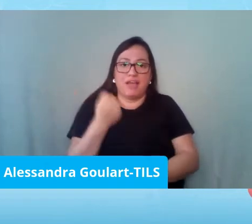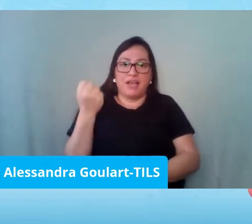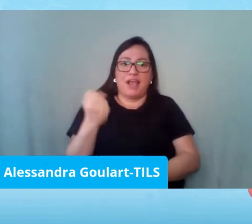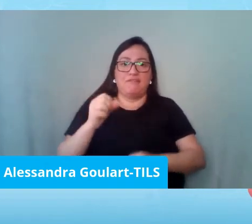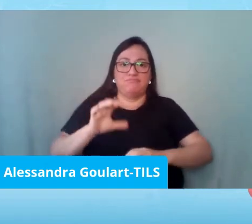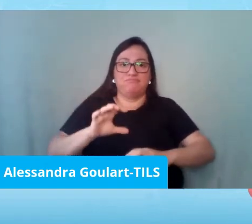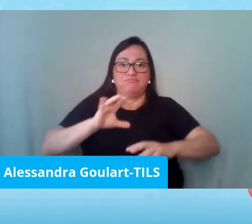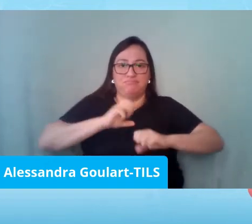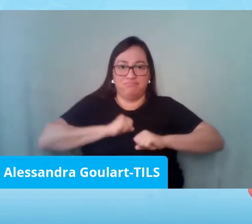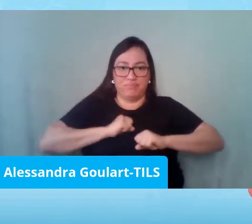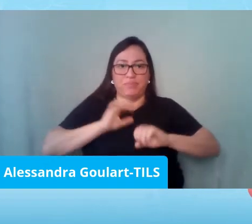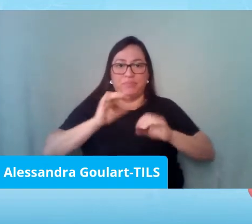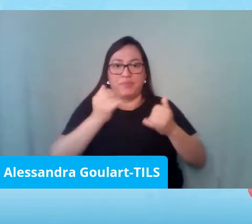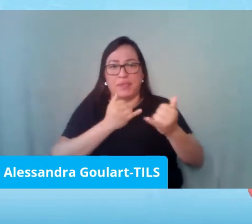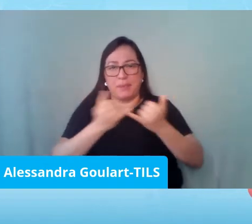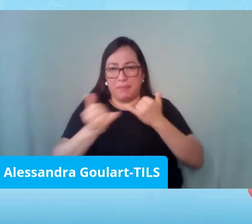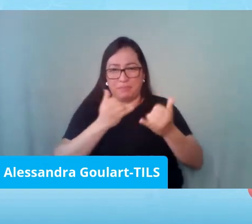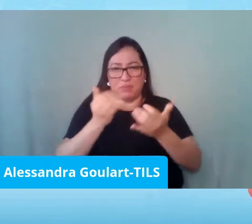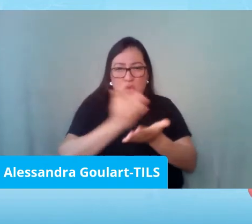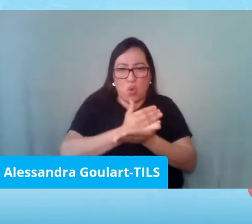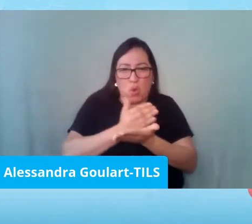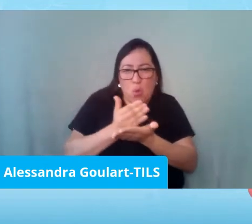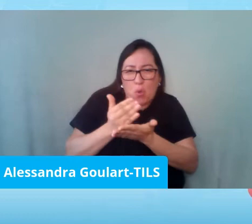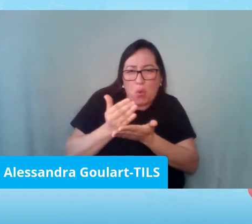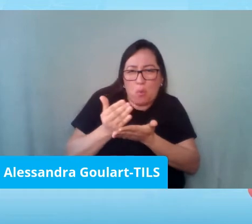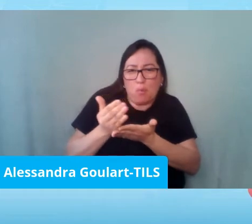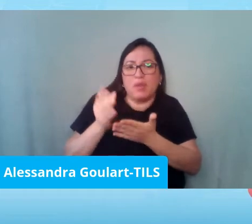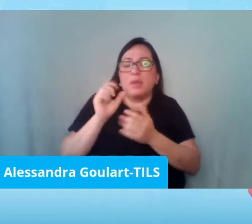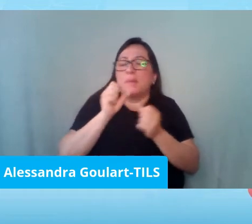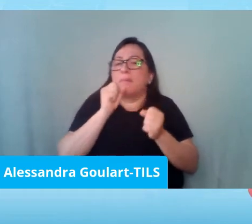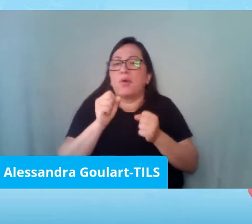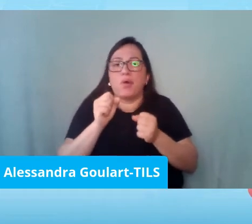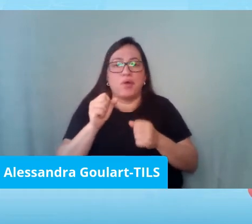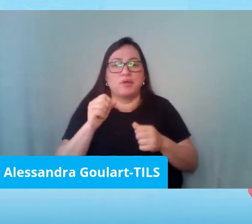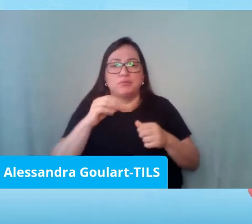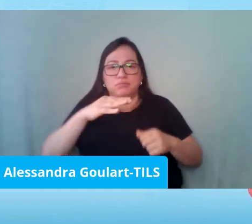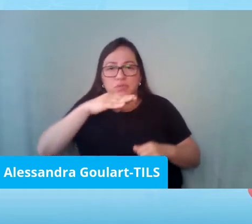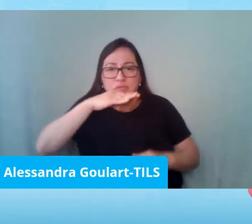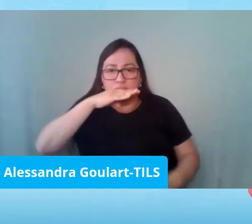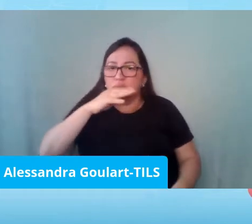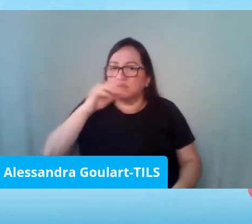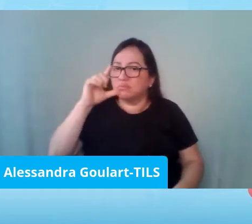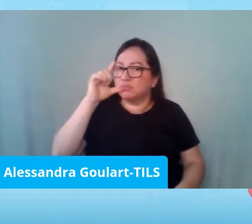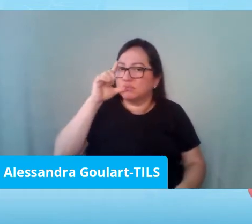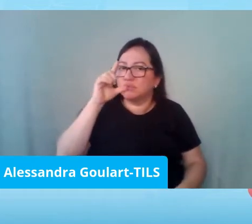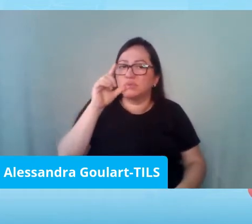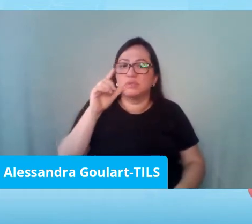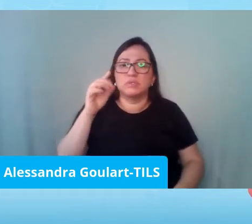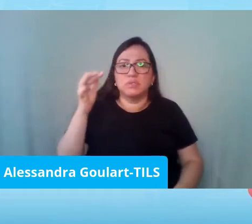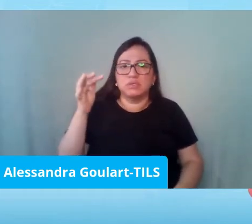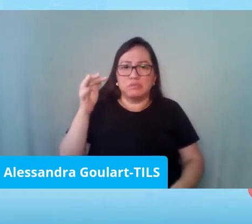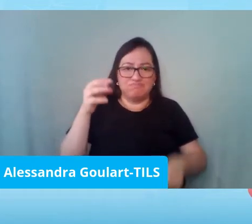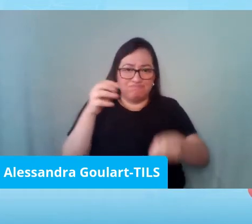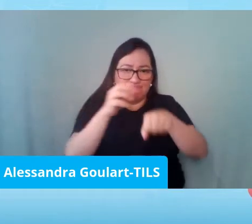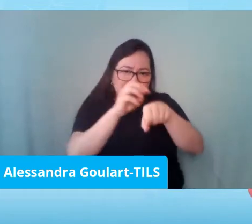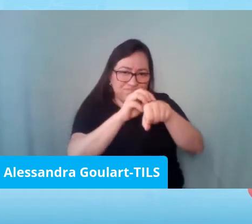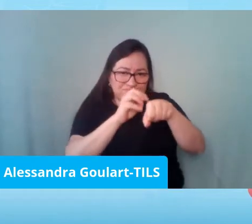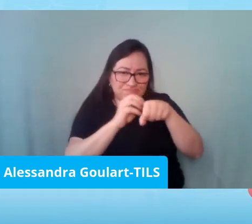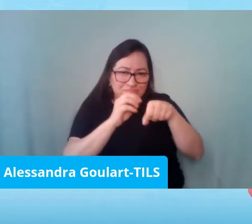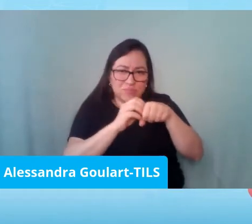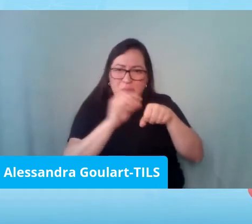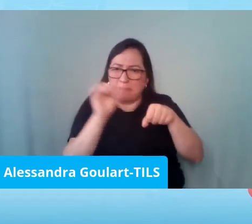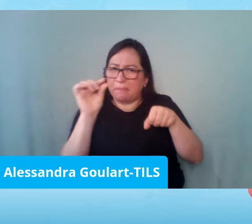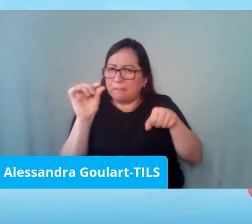que aparece uma feridinha, né, que pode aparecer nos órgãos sexuais, mas pode também ser em outra parte do corpo, é